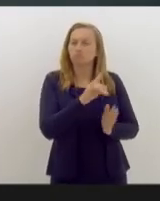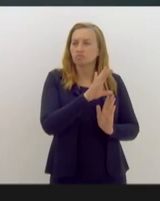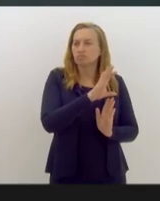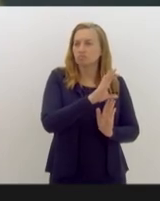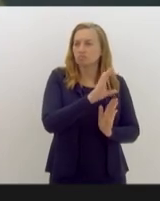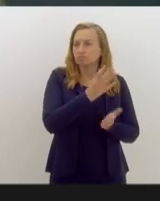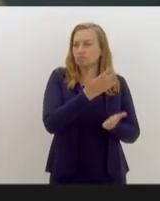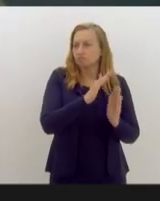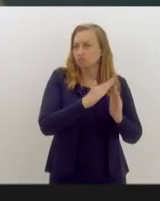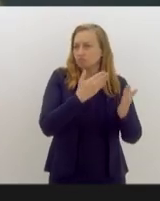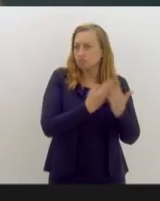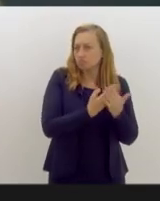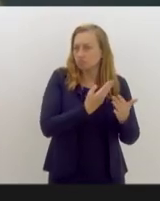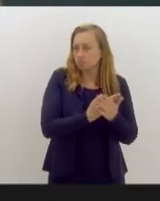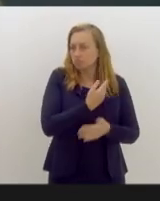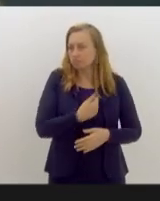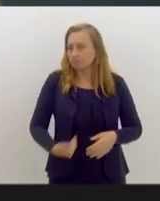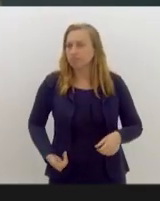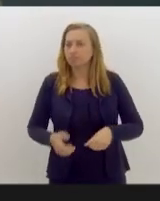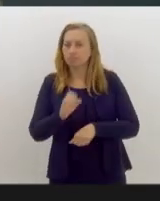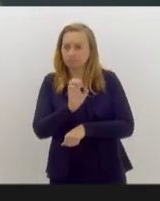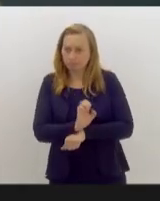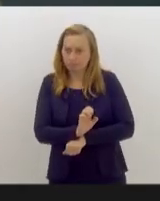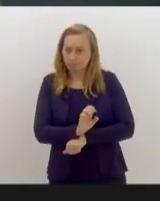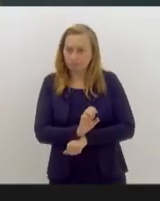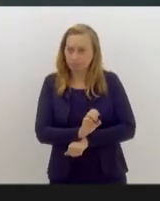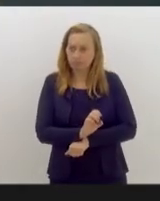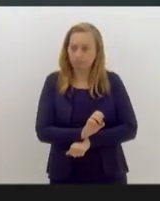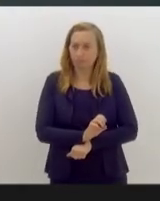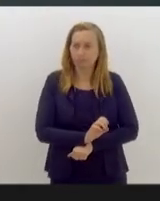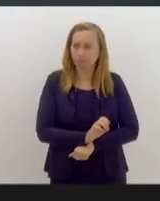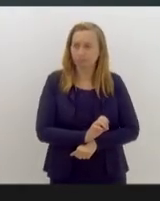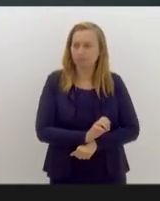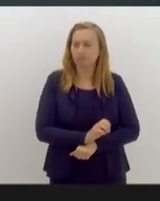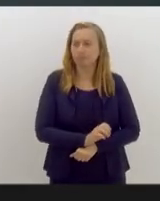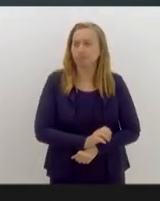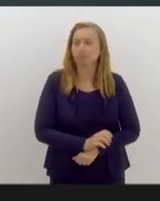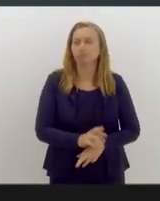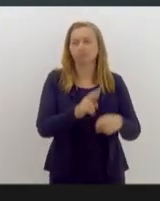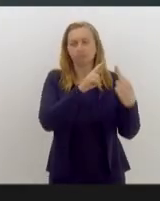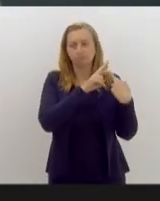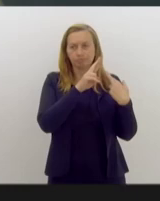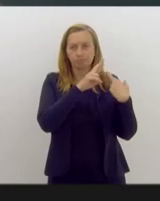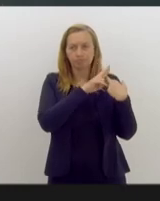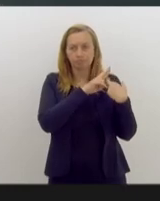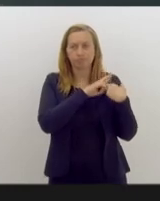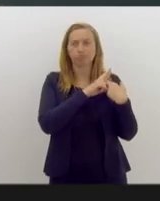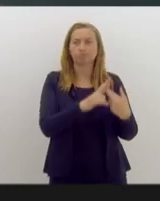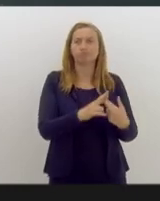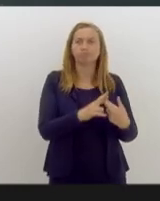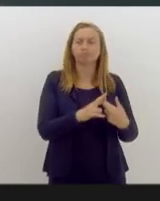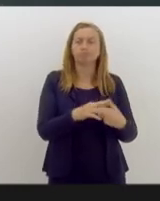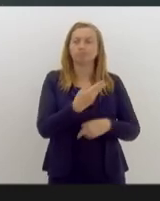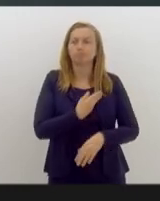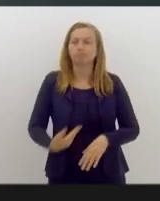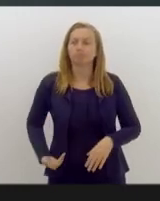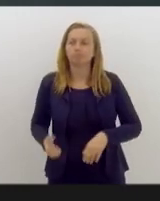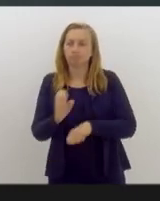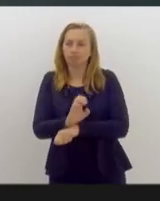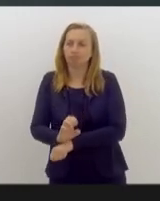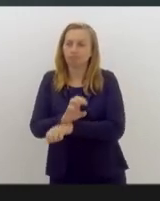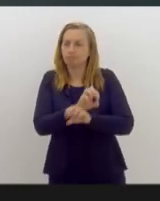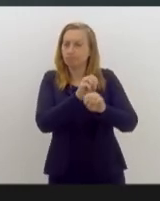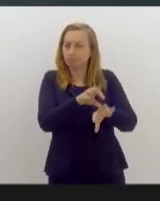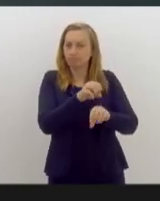escola pública estadual, que é responsabilidade, né, dos governos estaduais, o ensino médio, onde